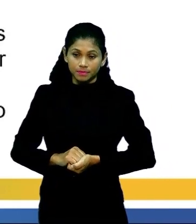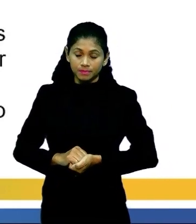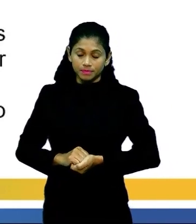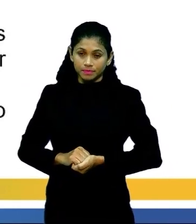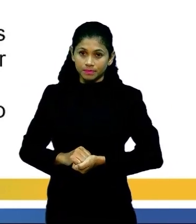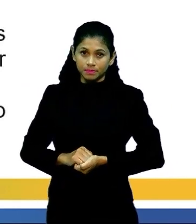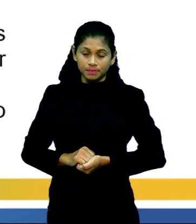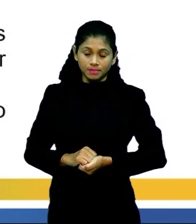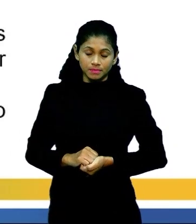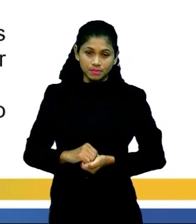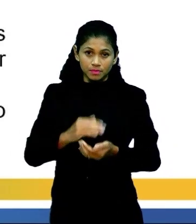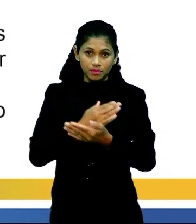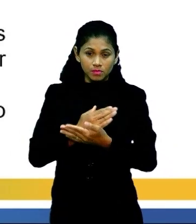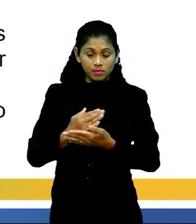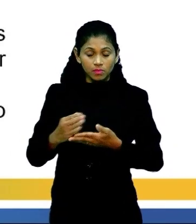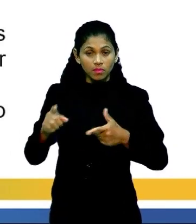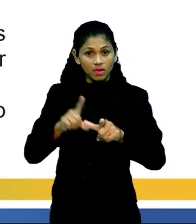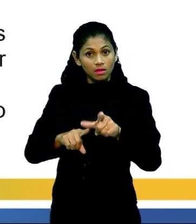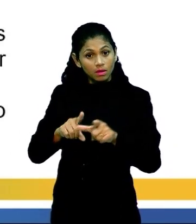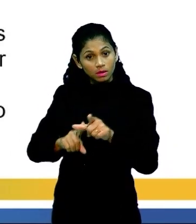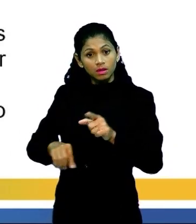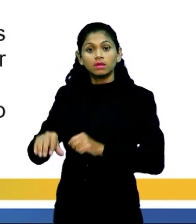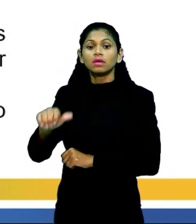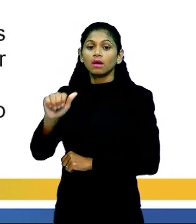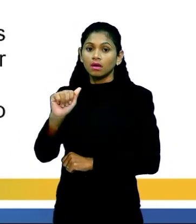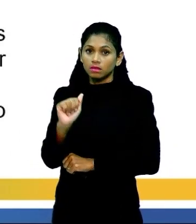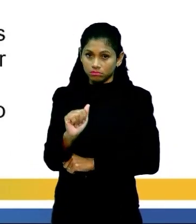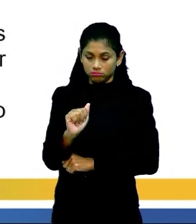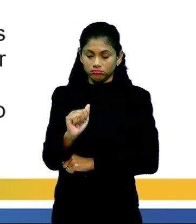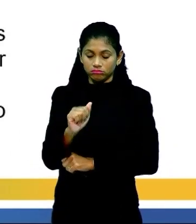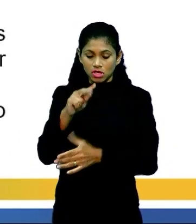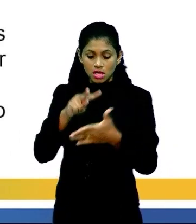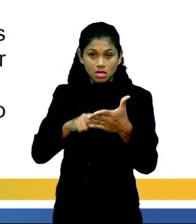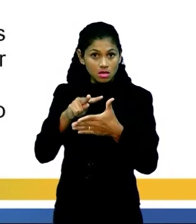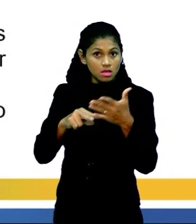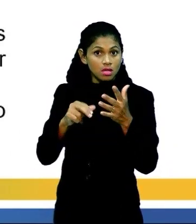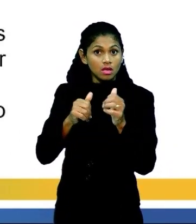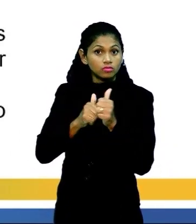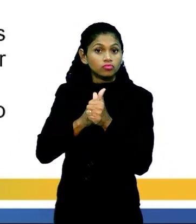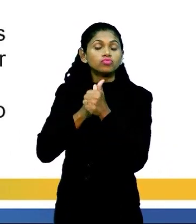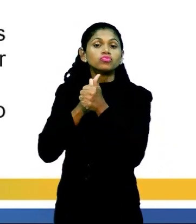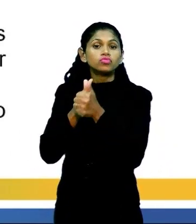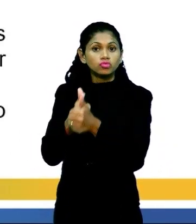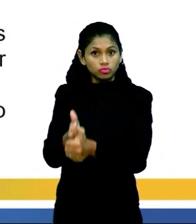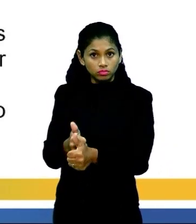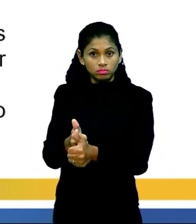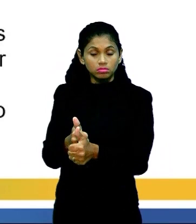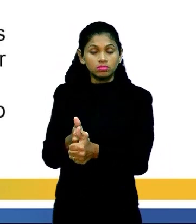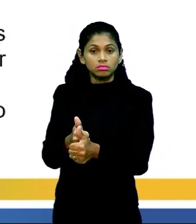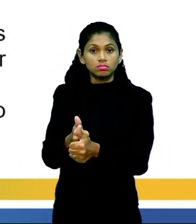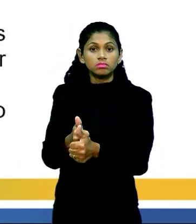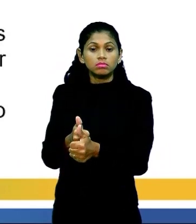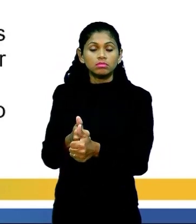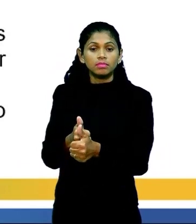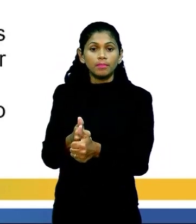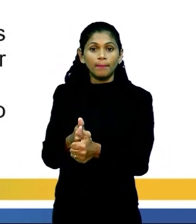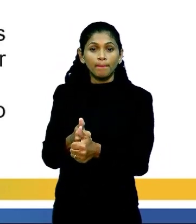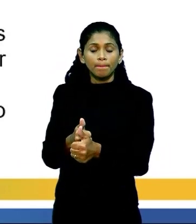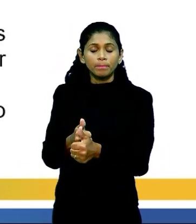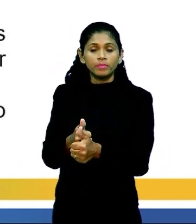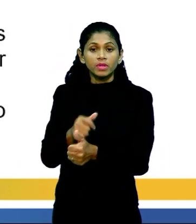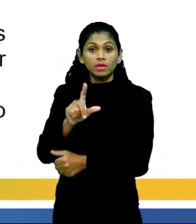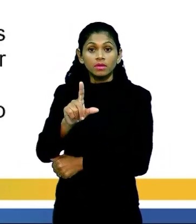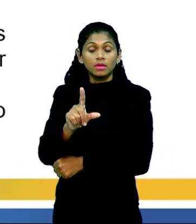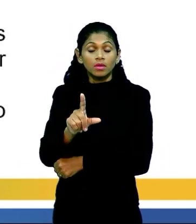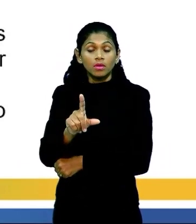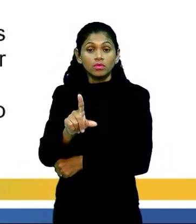Nós vamos começar com a letra A, ok? Vocês vão ler agora comigo e vamos ver quais dessas